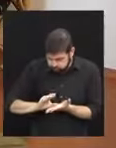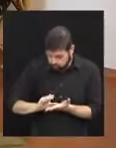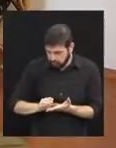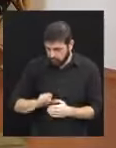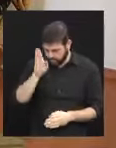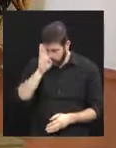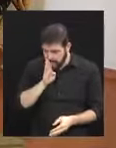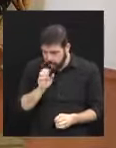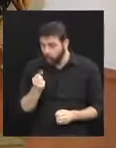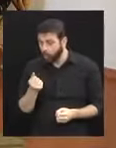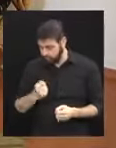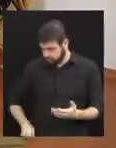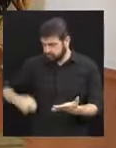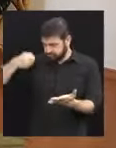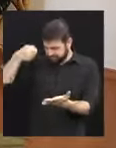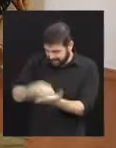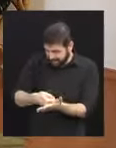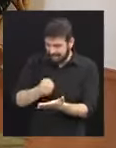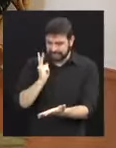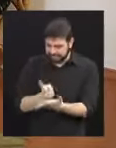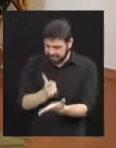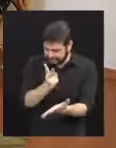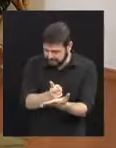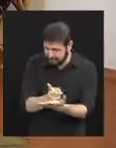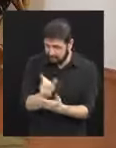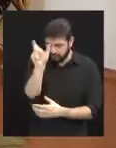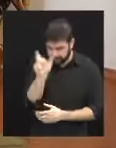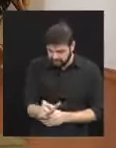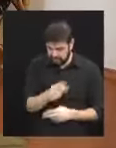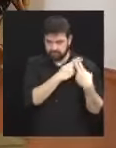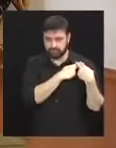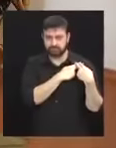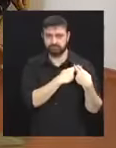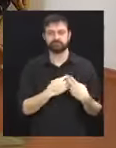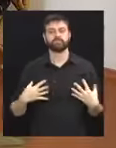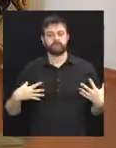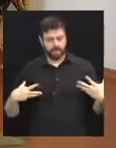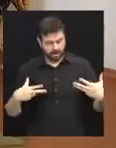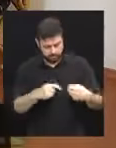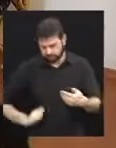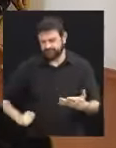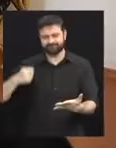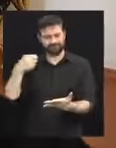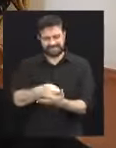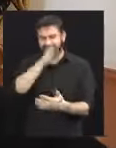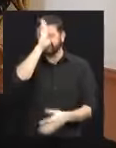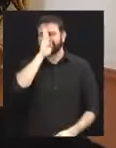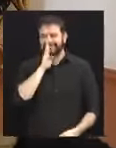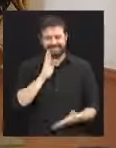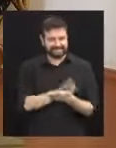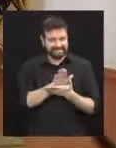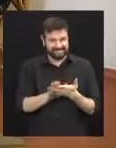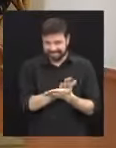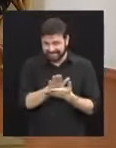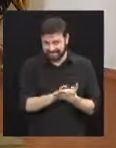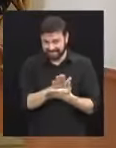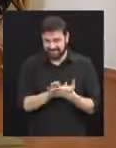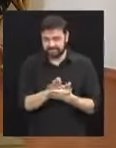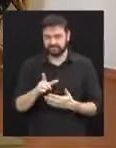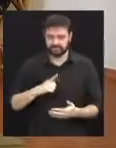que esses animais passam são custeadas por vocês? Todas são custeadas. Nada disso é gratuito? Nada disso é gratuito. Tem um